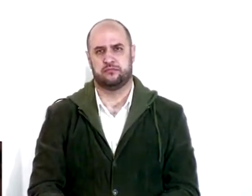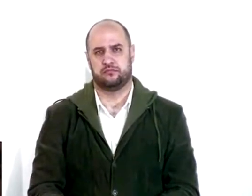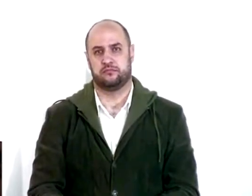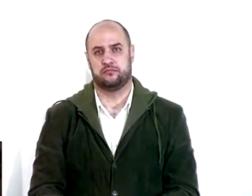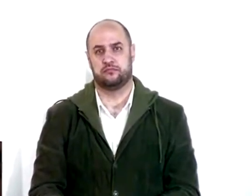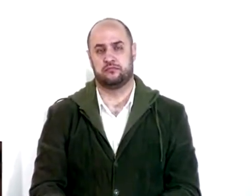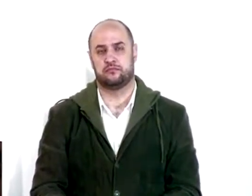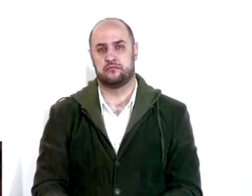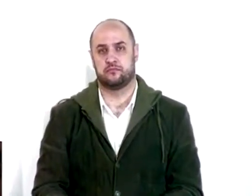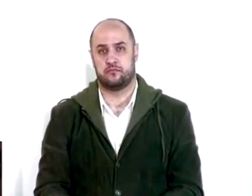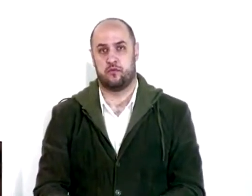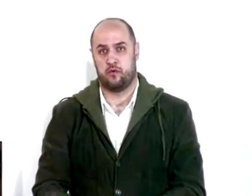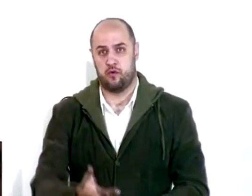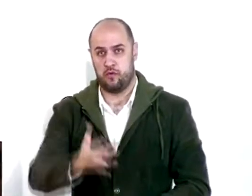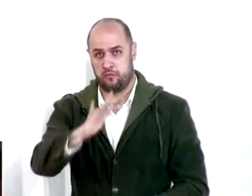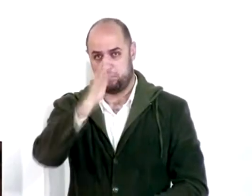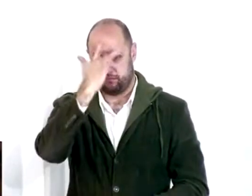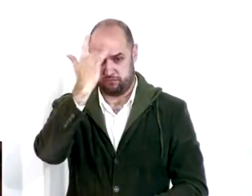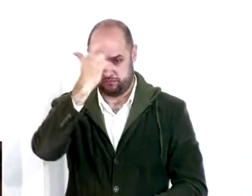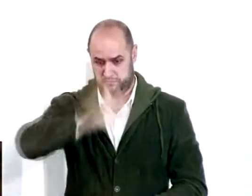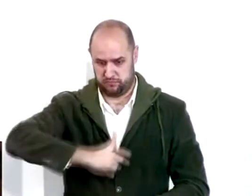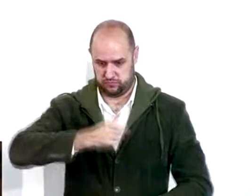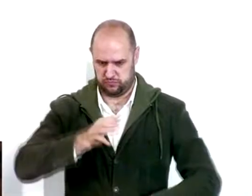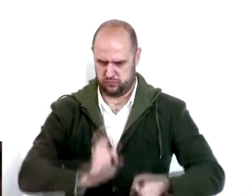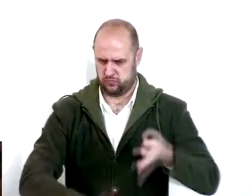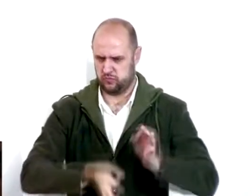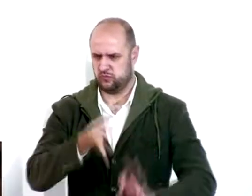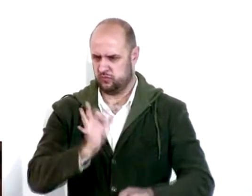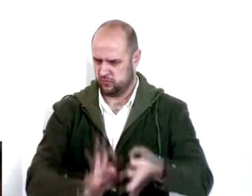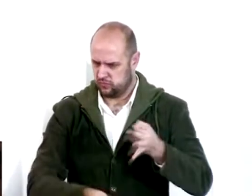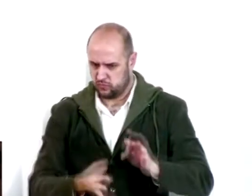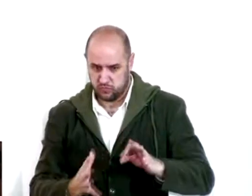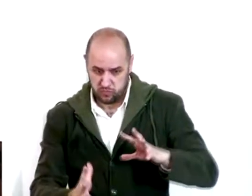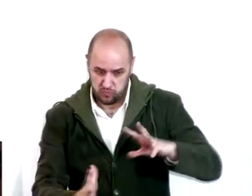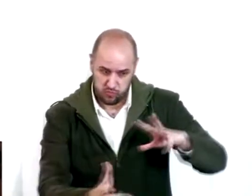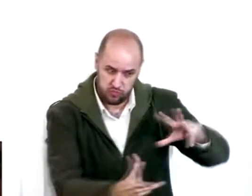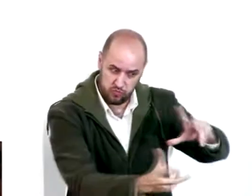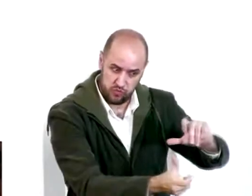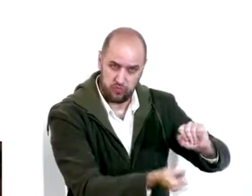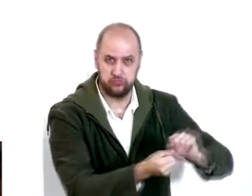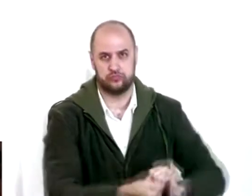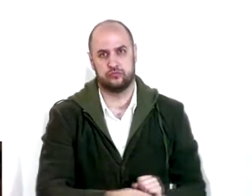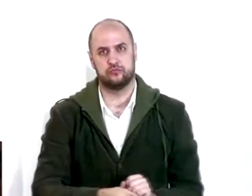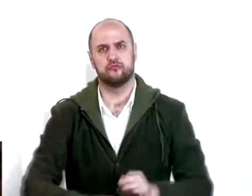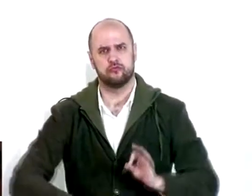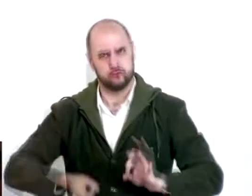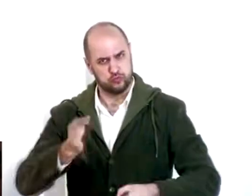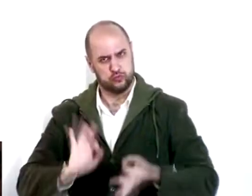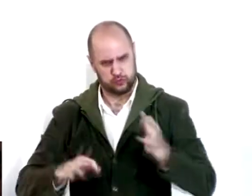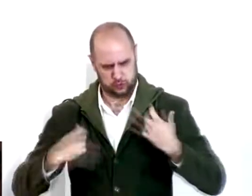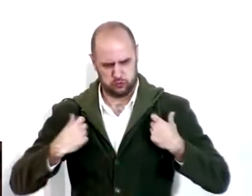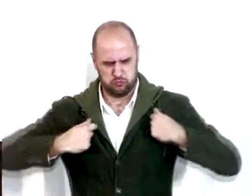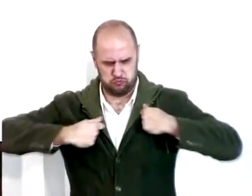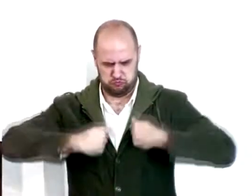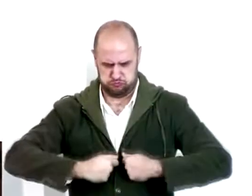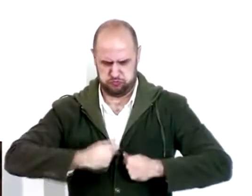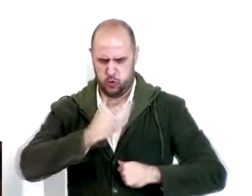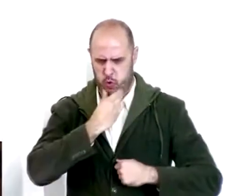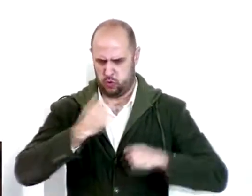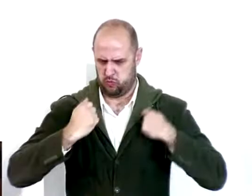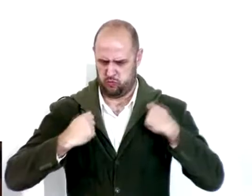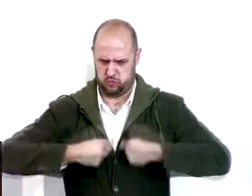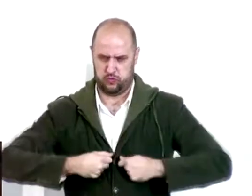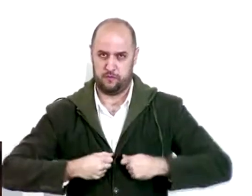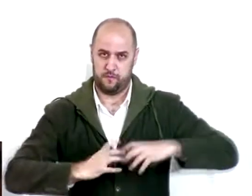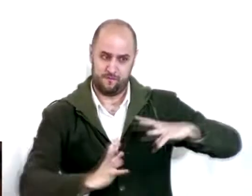Mas esse juiz estará julgando a terra. Então, o juiz e o